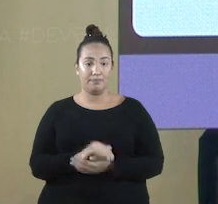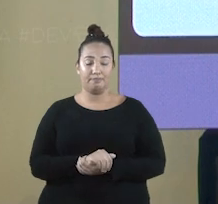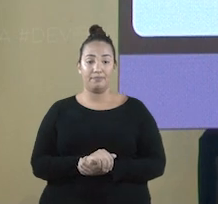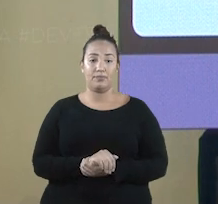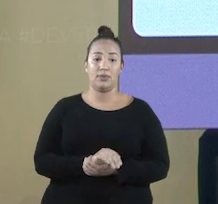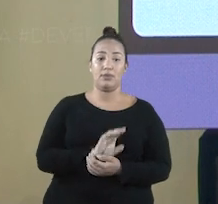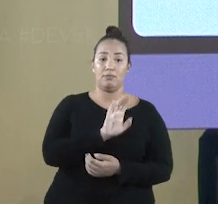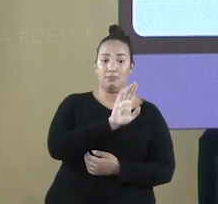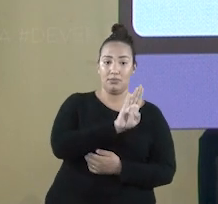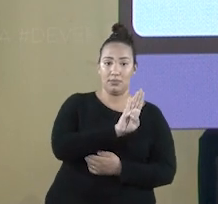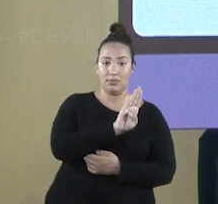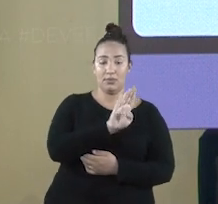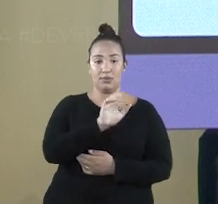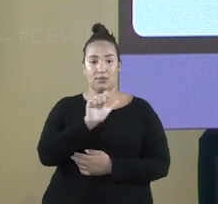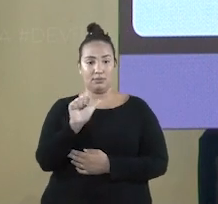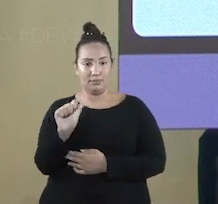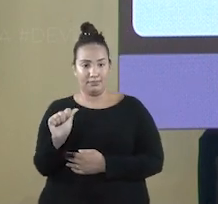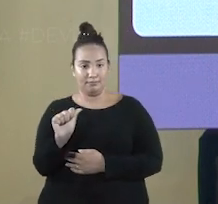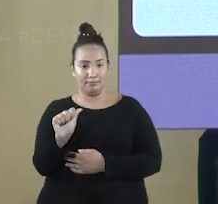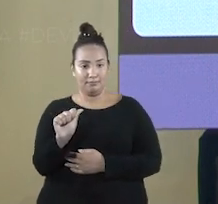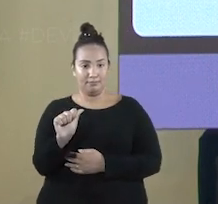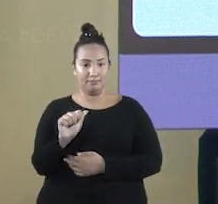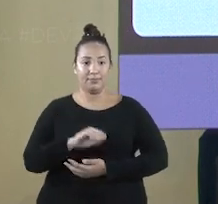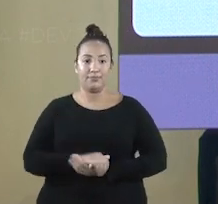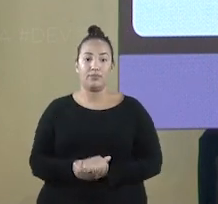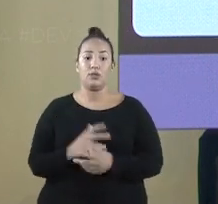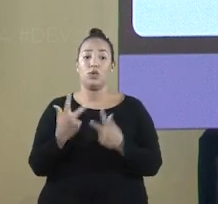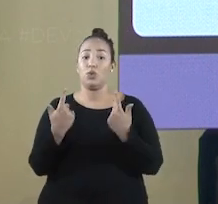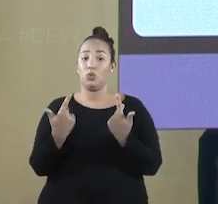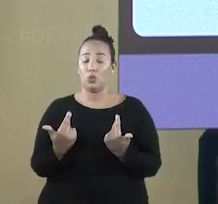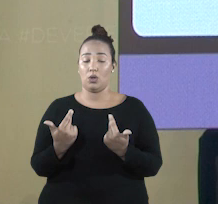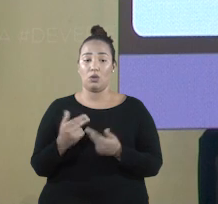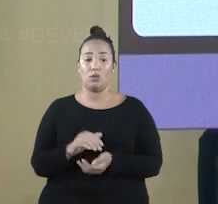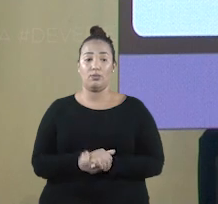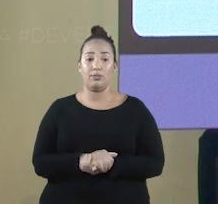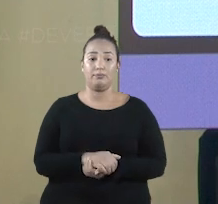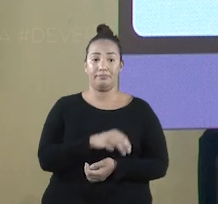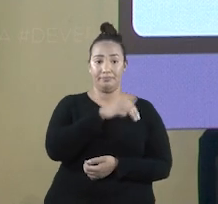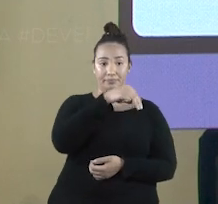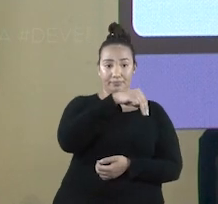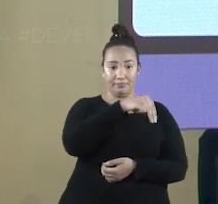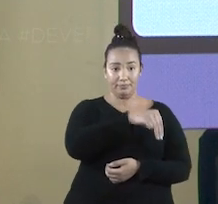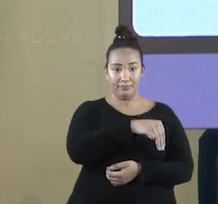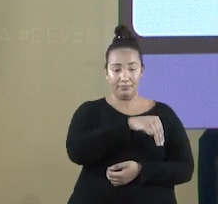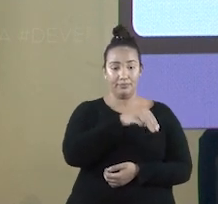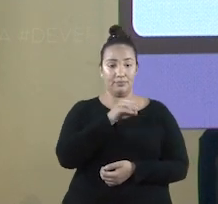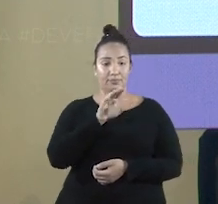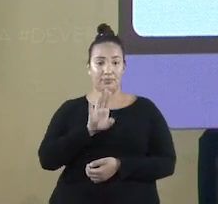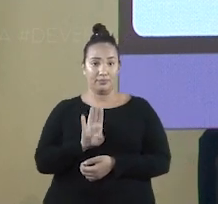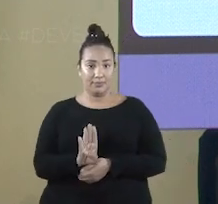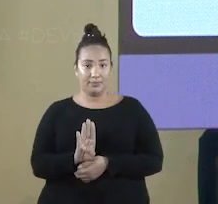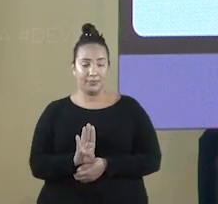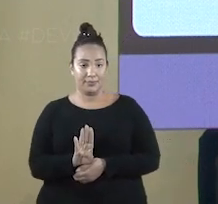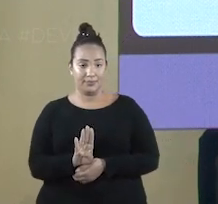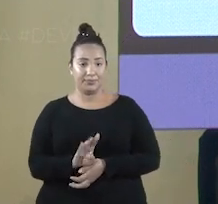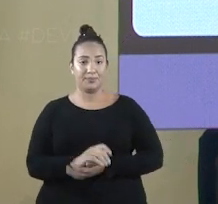está para A, ok? B está para A. Assim como M está